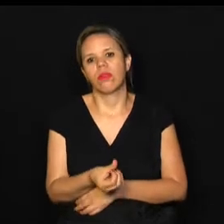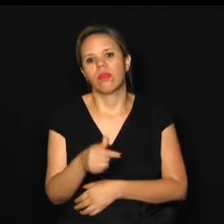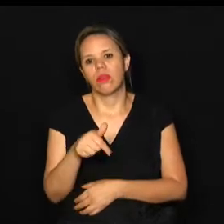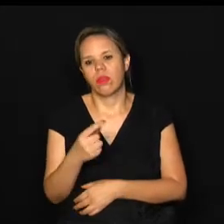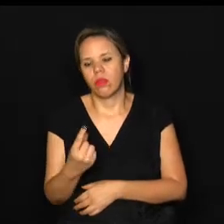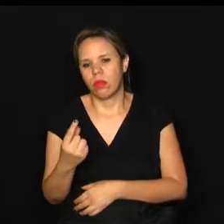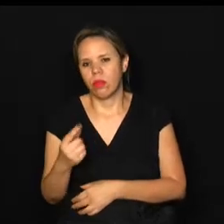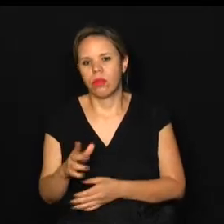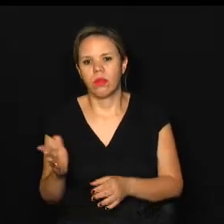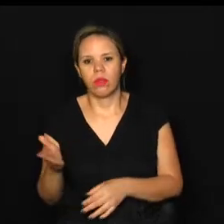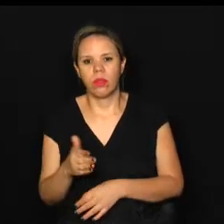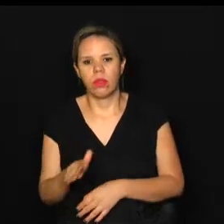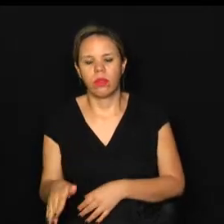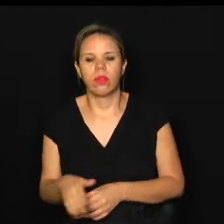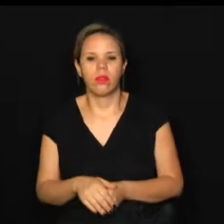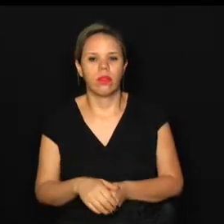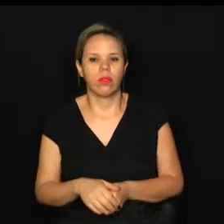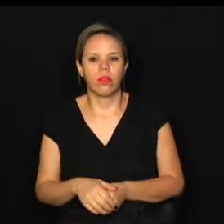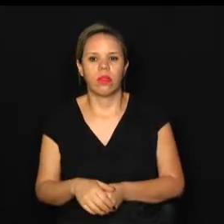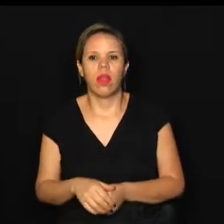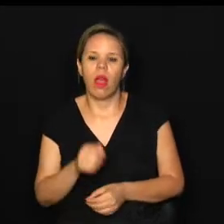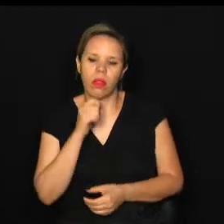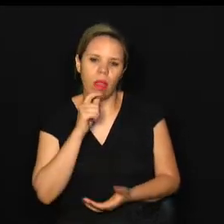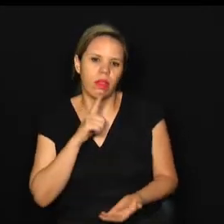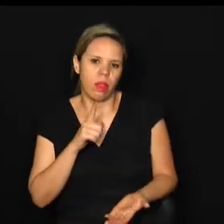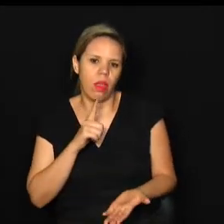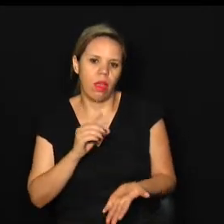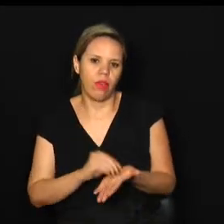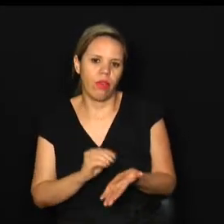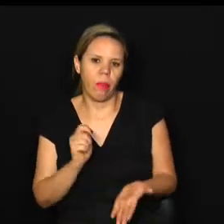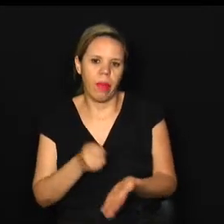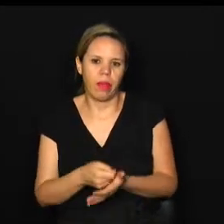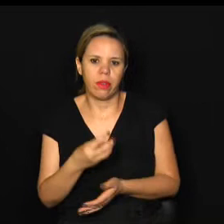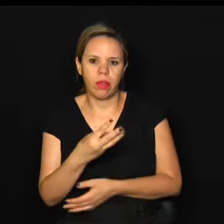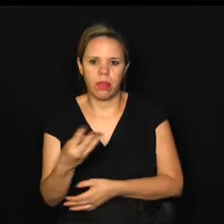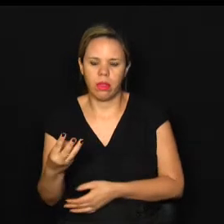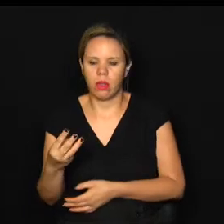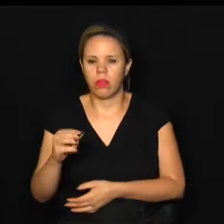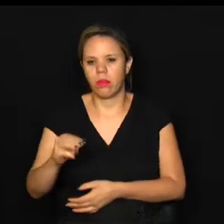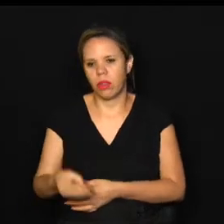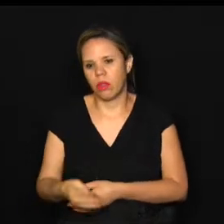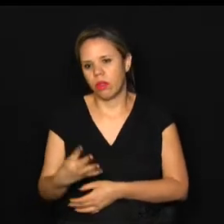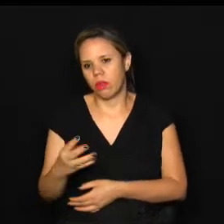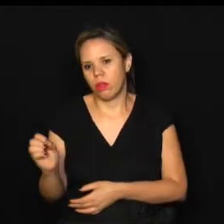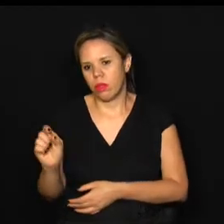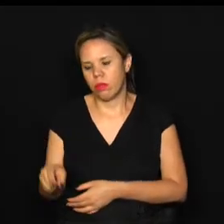41.300.000 e ainda tem um saldo a pagar de 33.400.000.